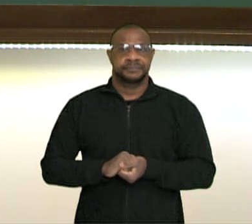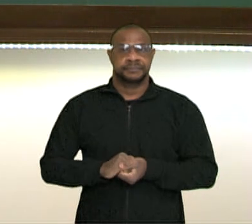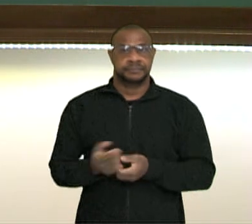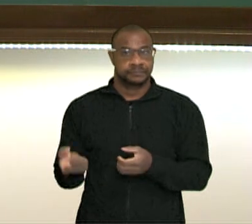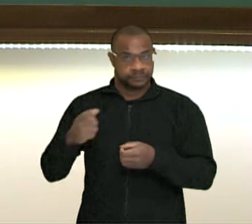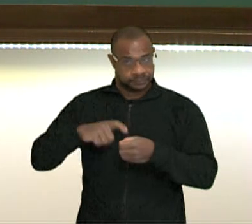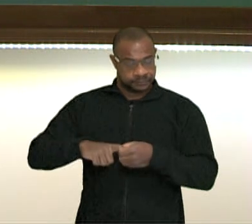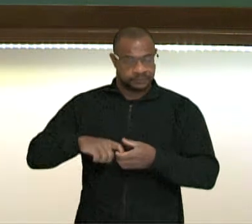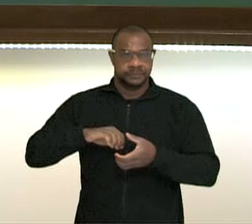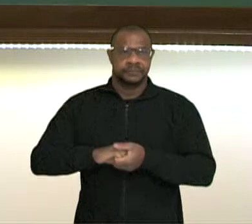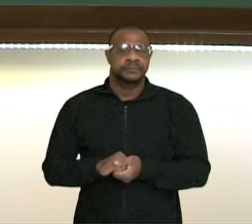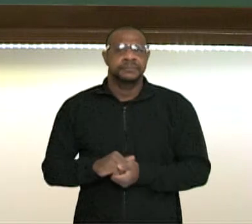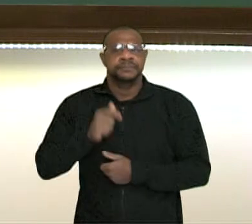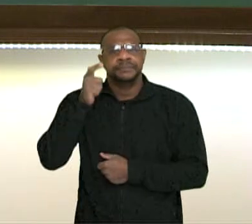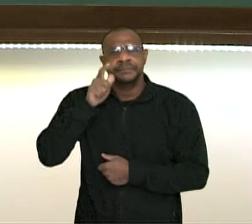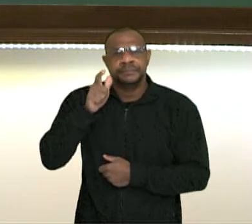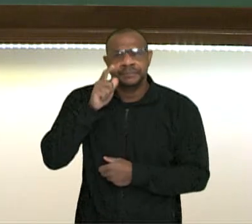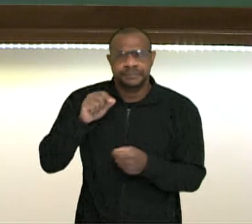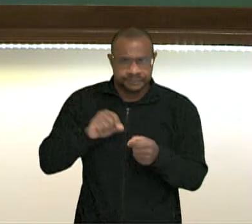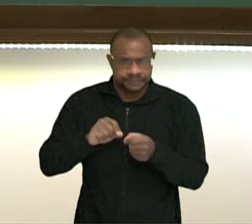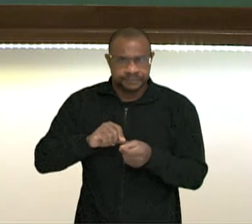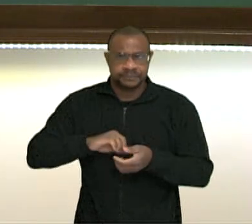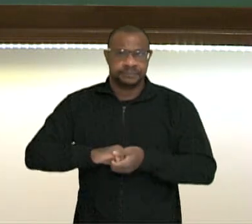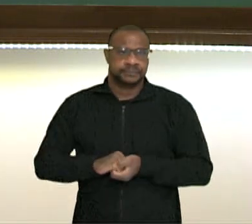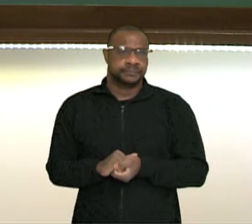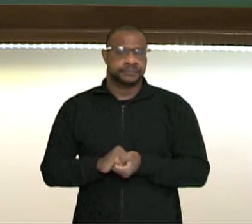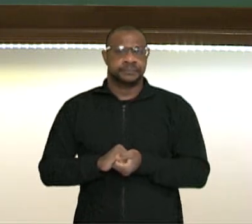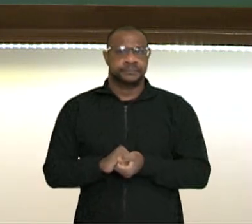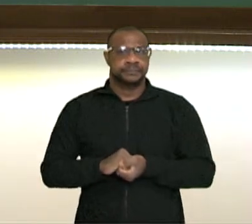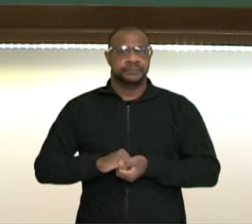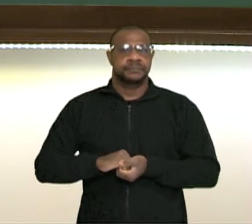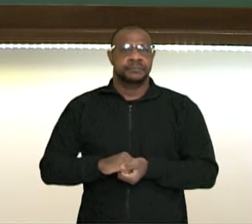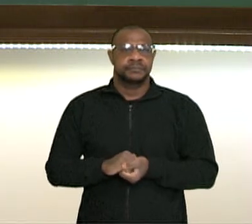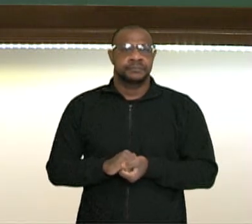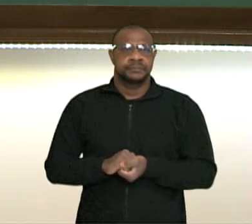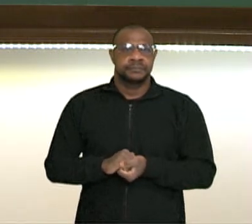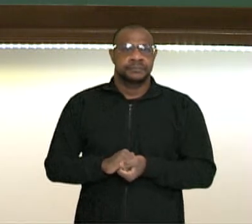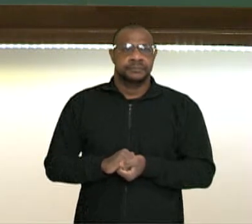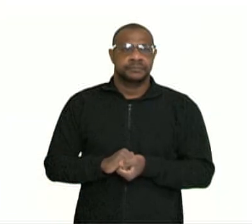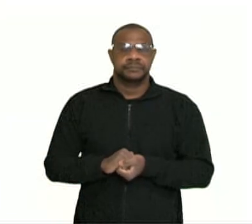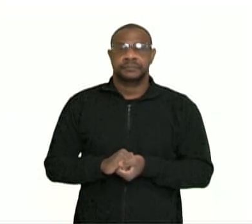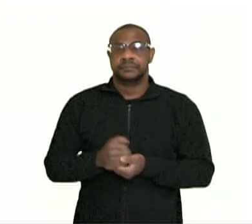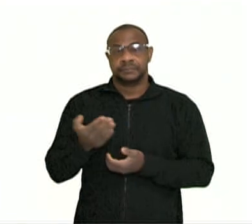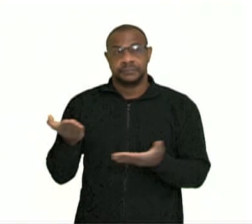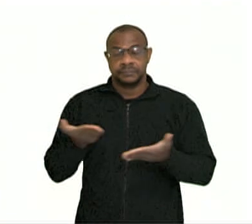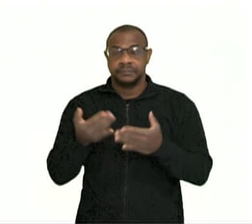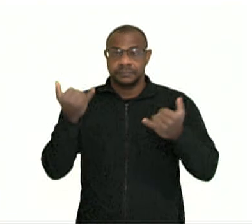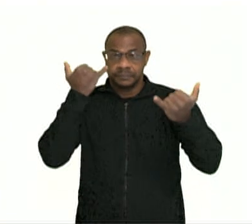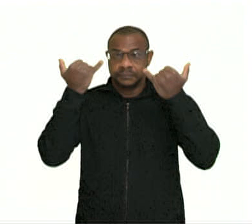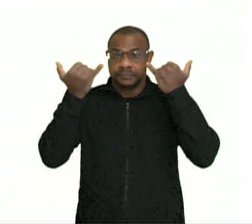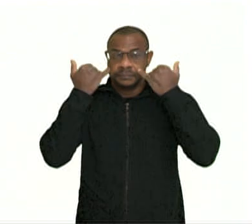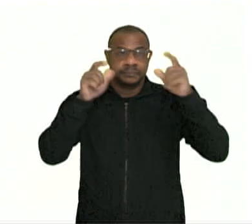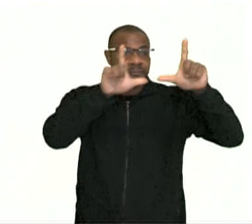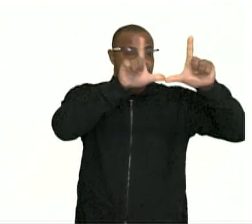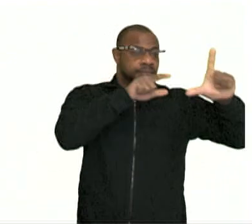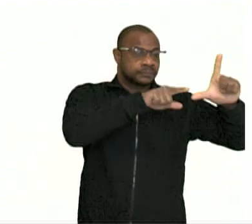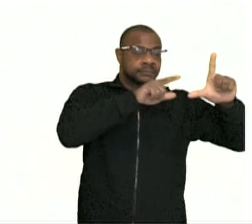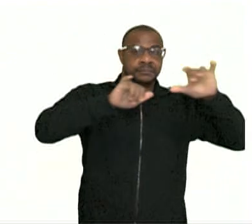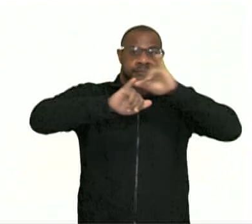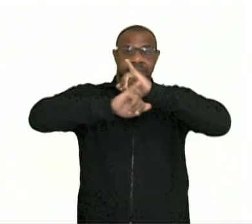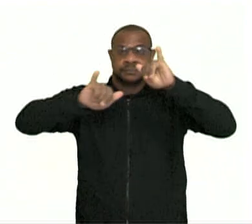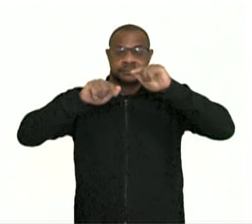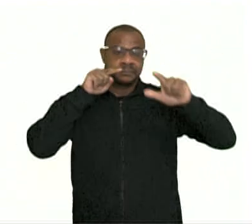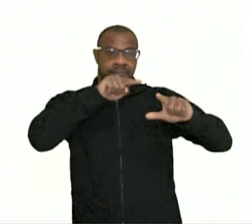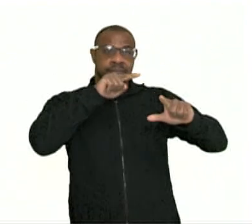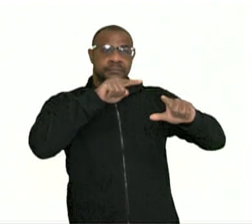Oiê! Conseguiu fazer com certeza. Então vamos conferir a atividade. De acordo com as informações textuais, qual